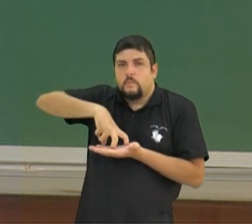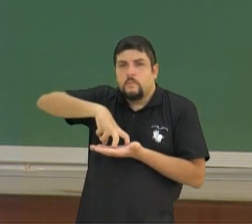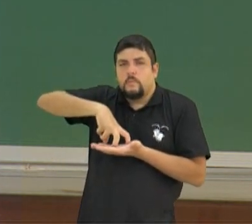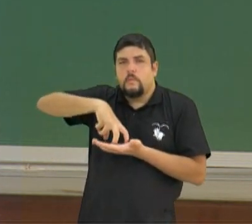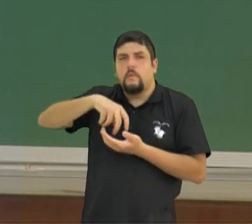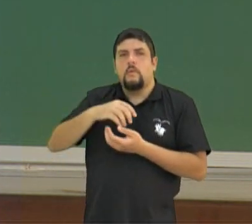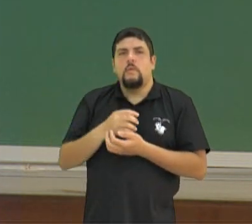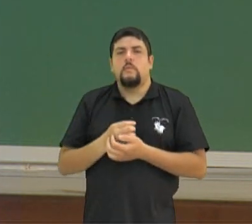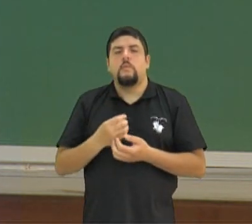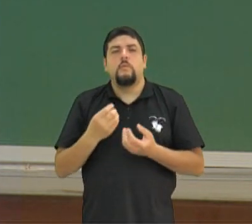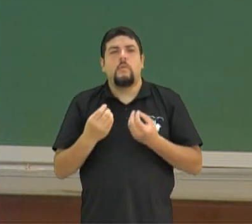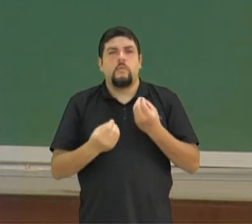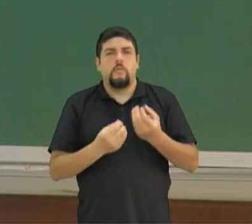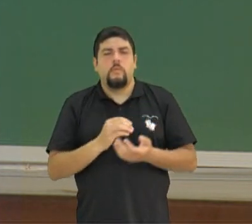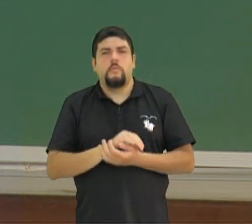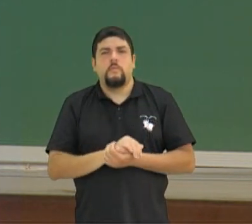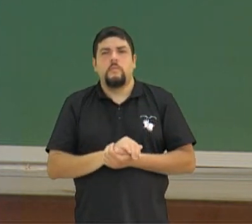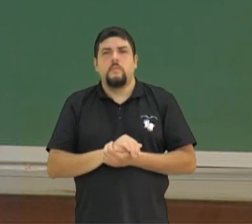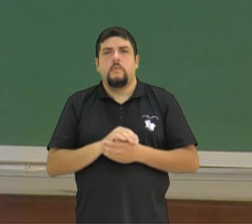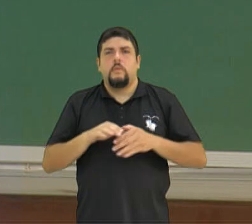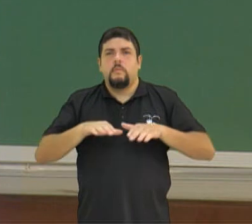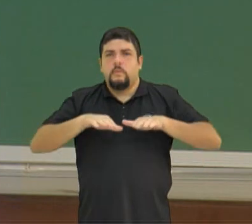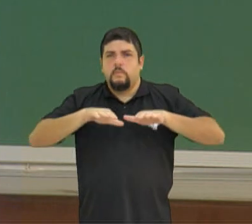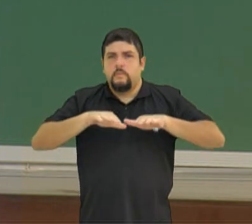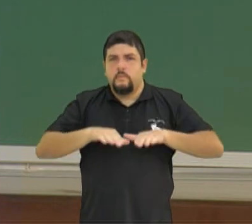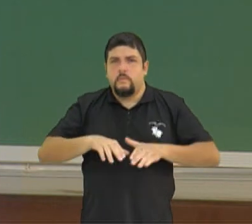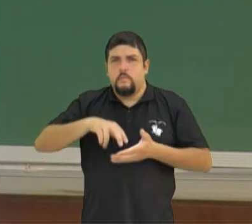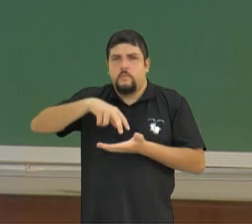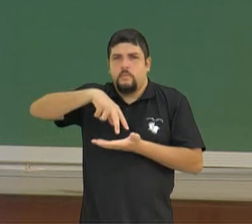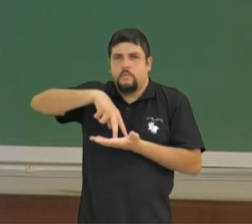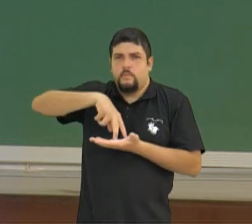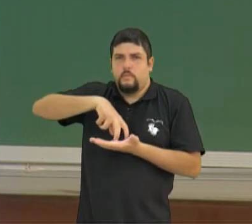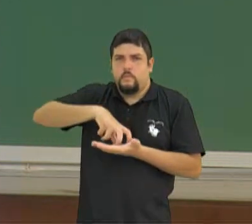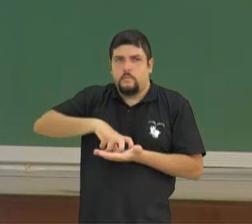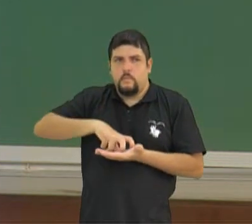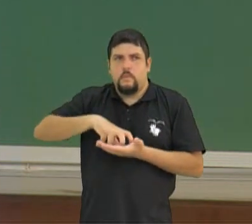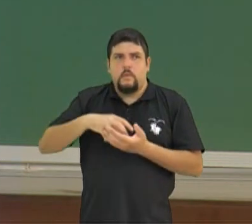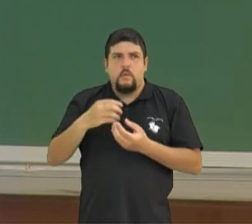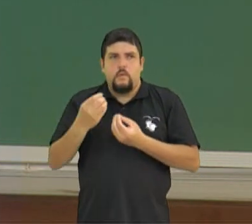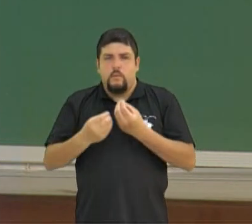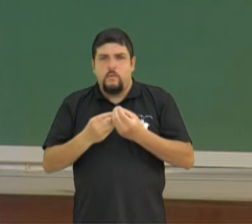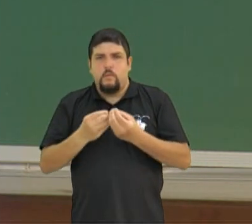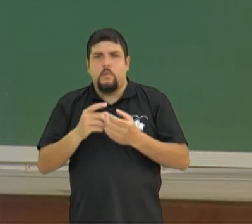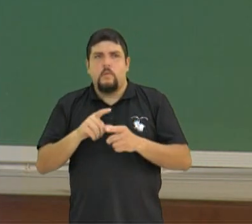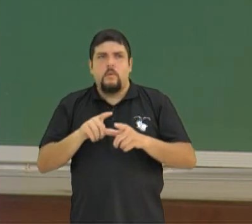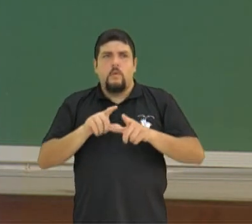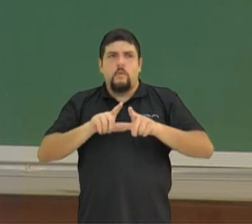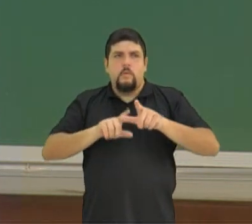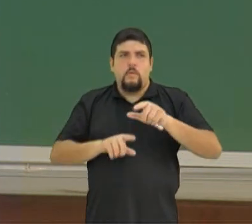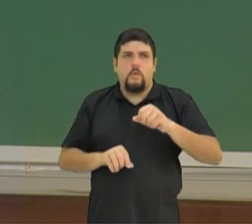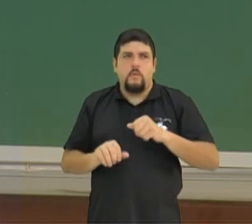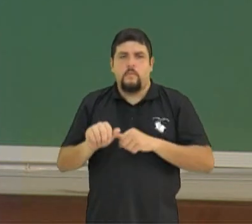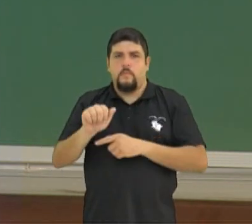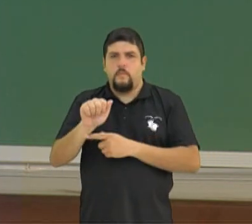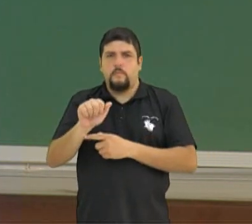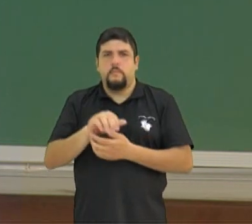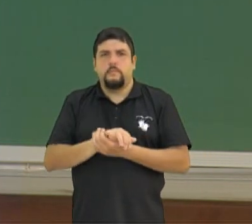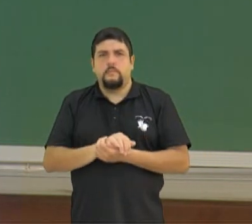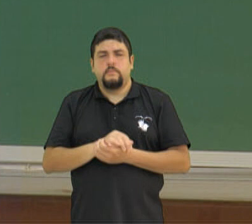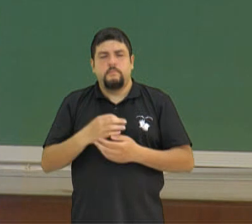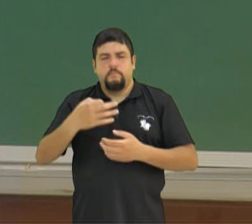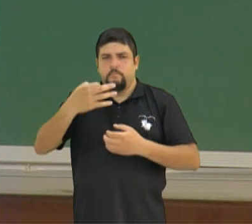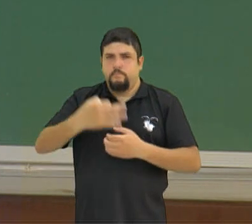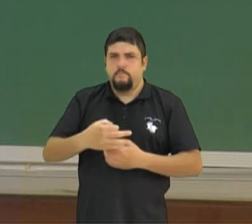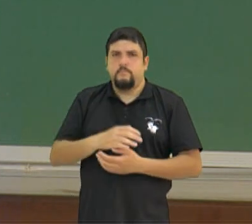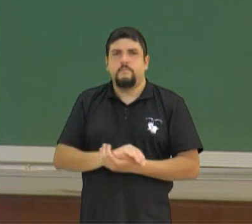A, ele está se abaixando, se agachando, agachar-se. Bien? Você acertou? Eu acredito que sim, espero que